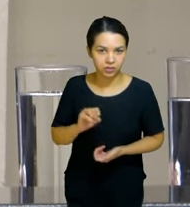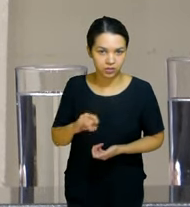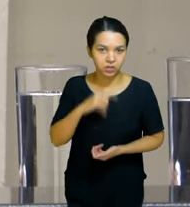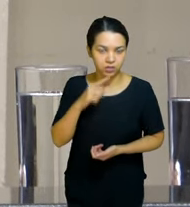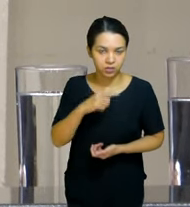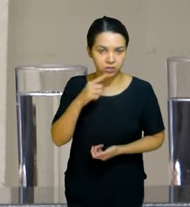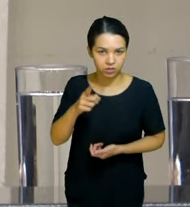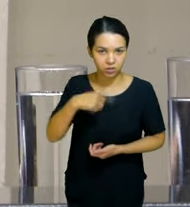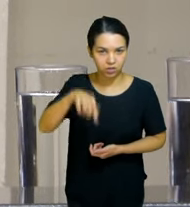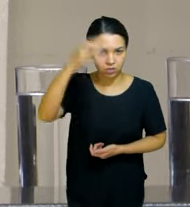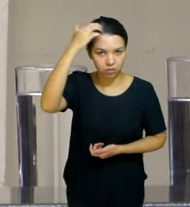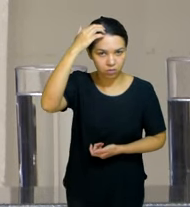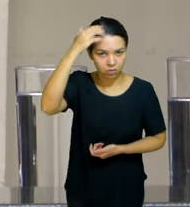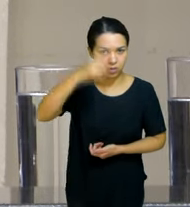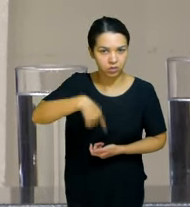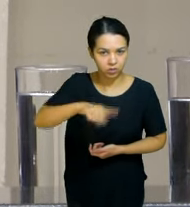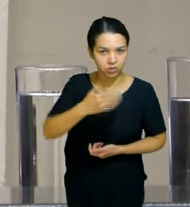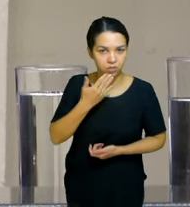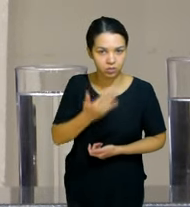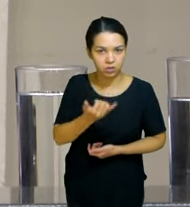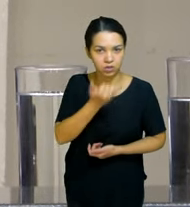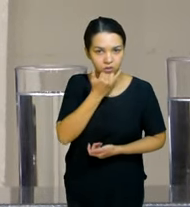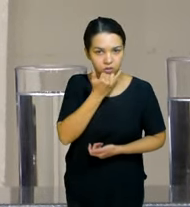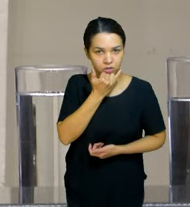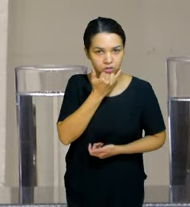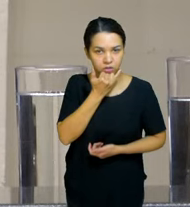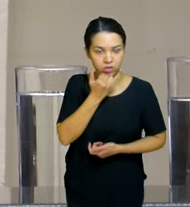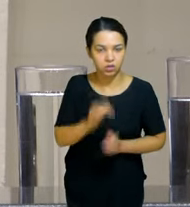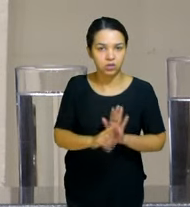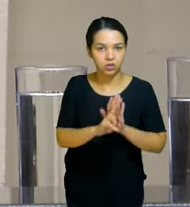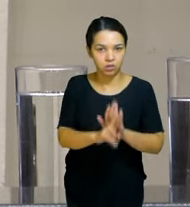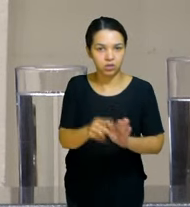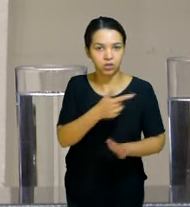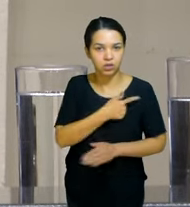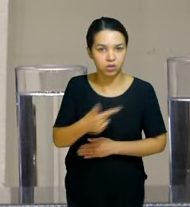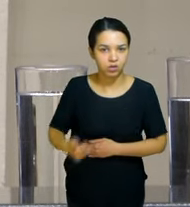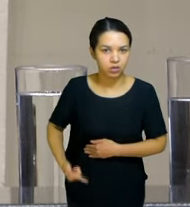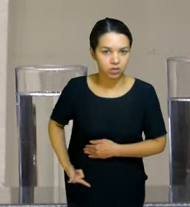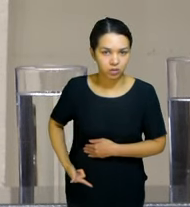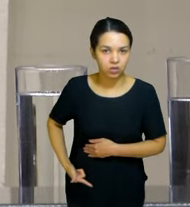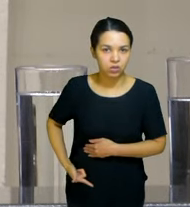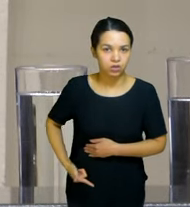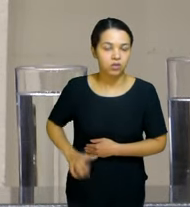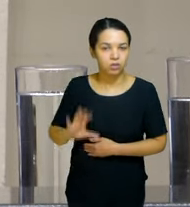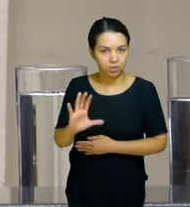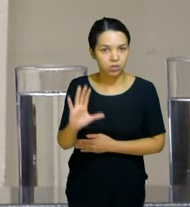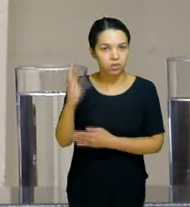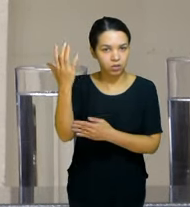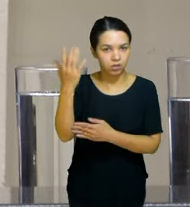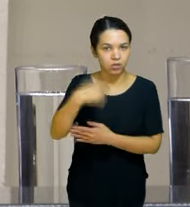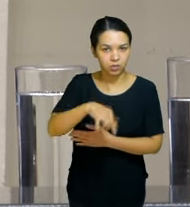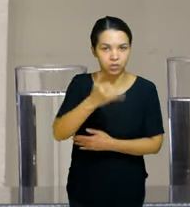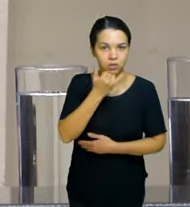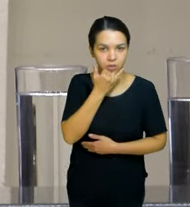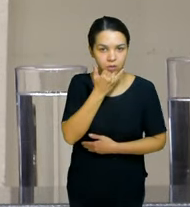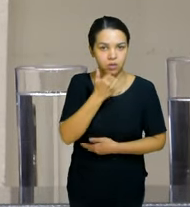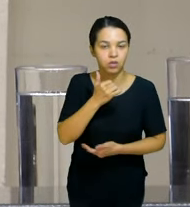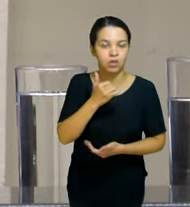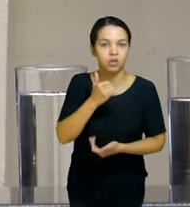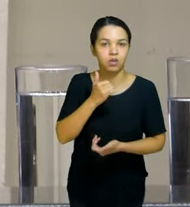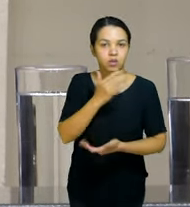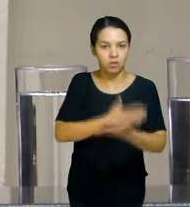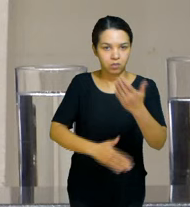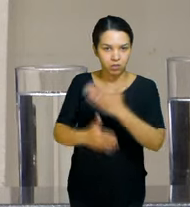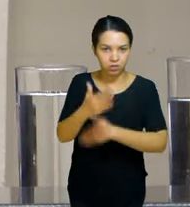nossa. E nós pedimos desculpas em nome do governo pelo que aconteceu. Nós pedimos desculpas aos para-atletas, aos